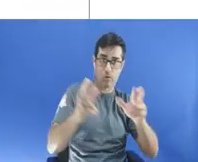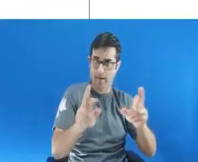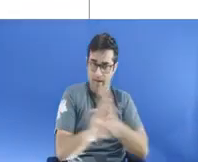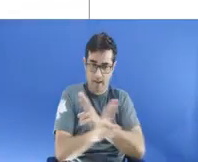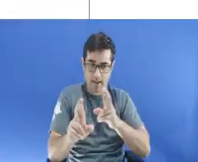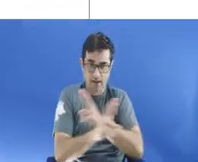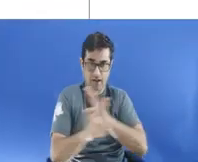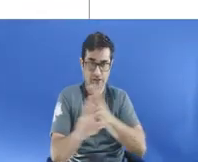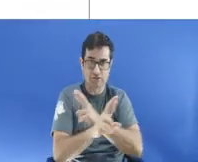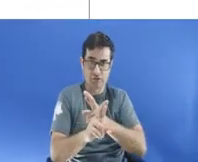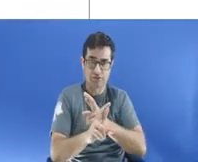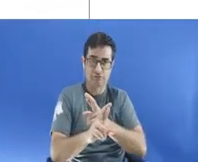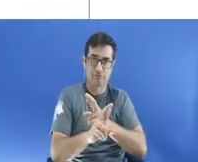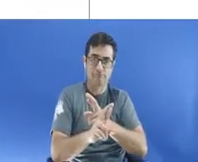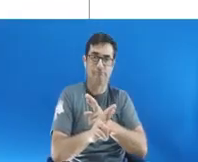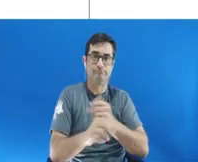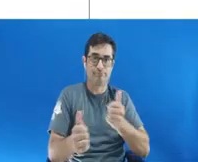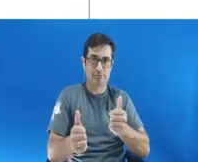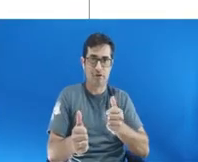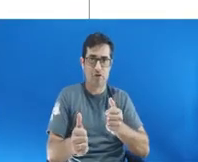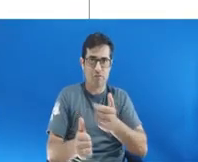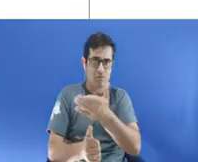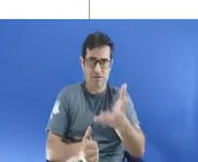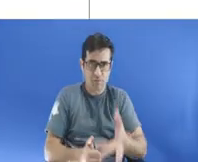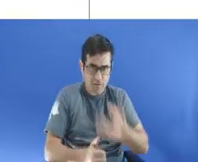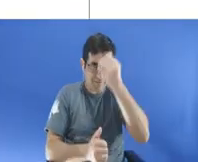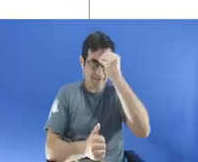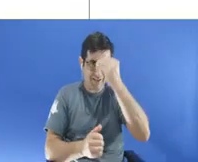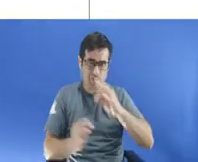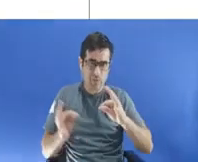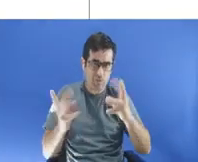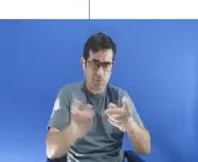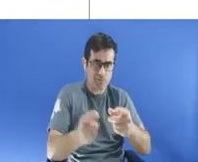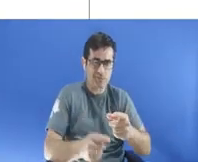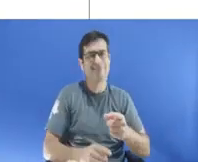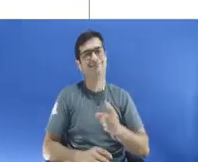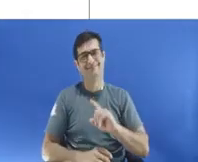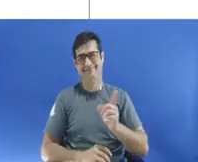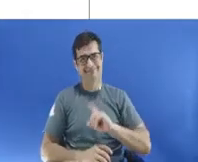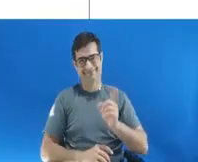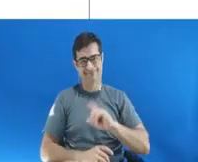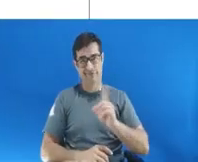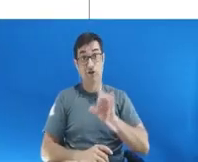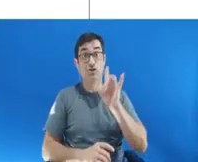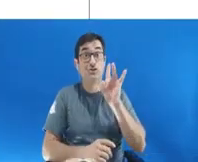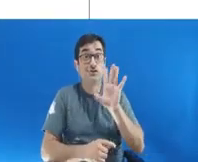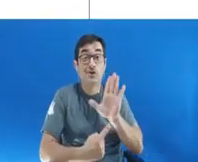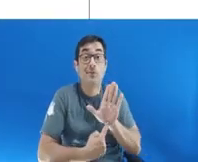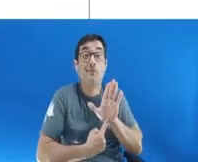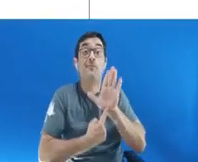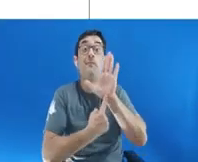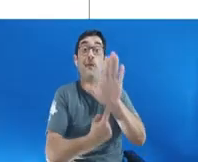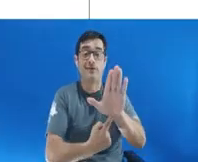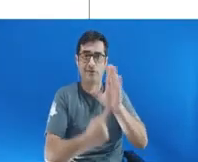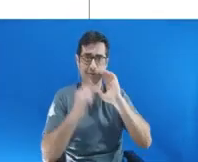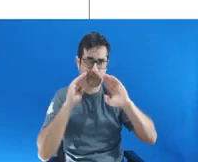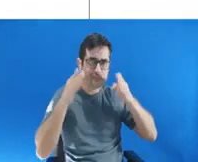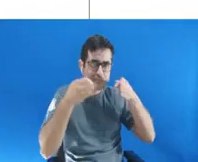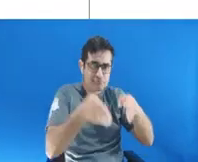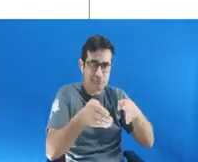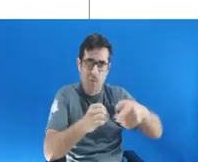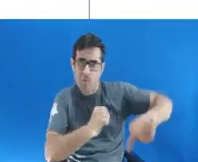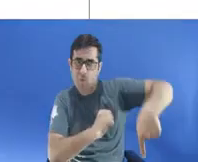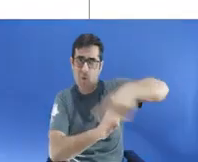vai entrar propriamente nos orbitais, mas eu quero dizer que este orbital, ele é homogêneo. Se eu colocar